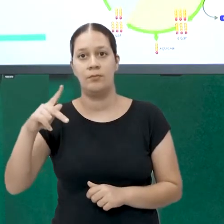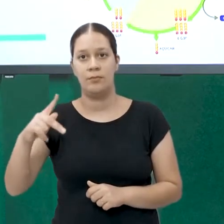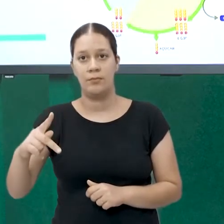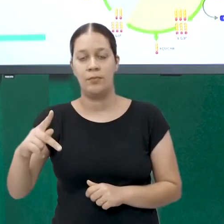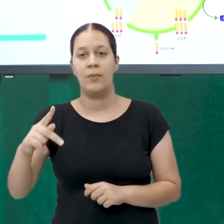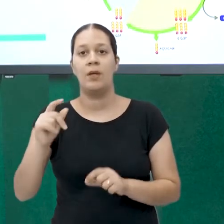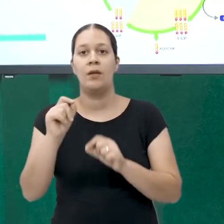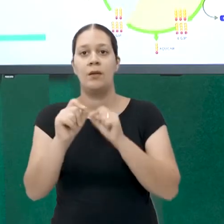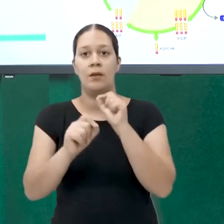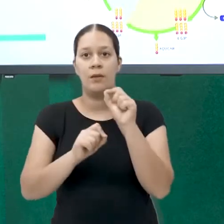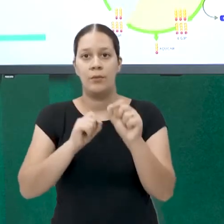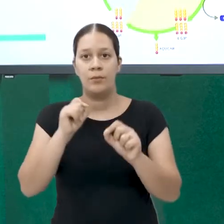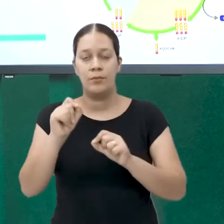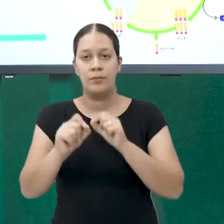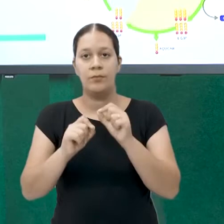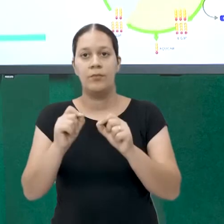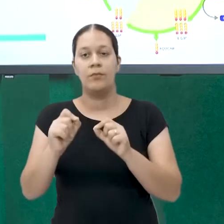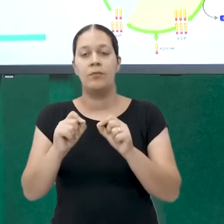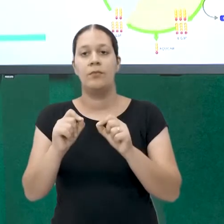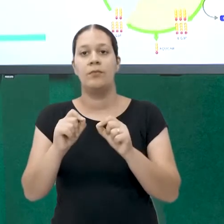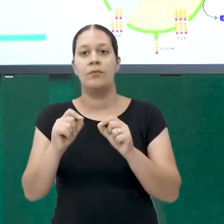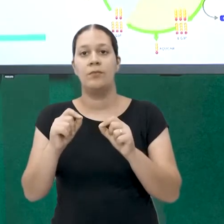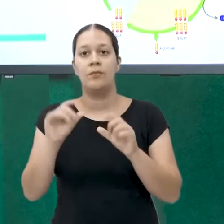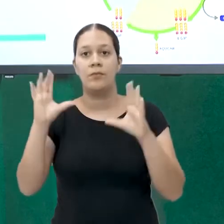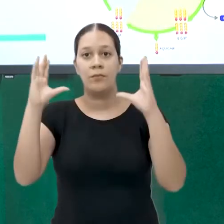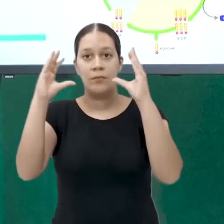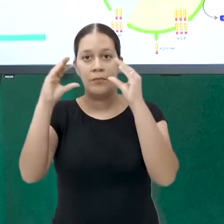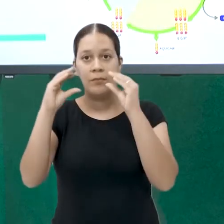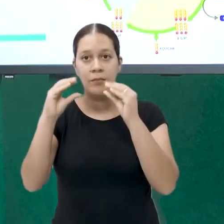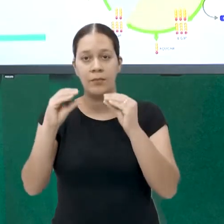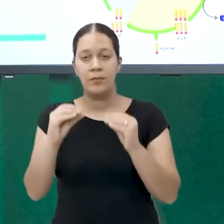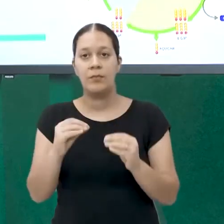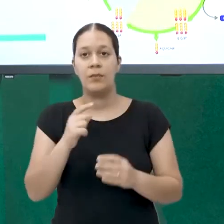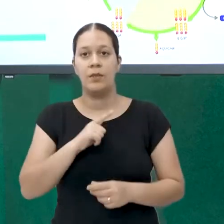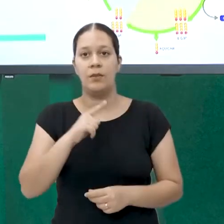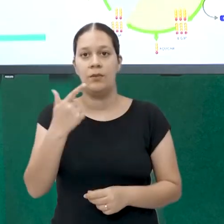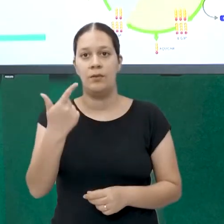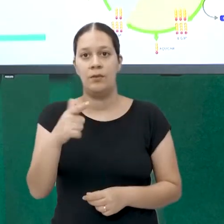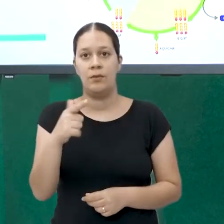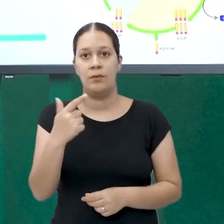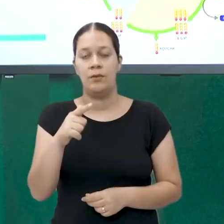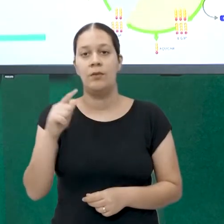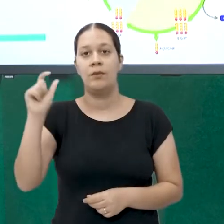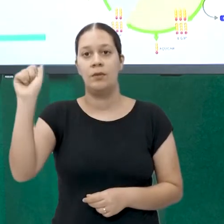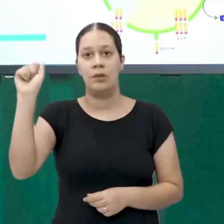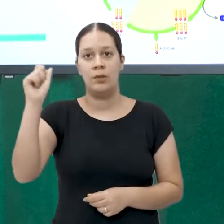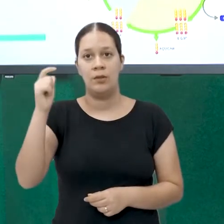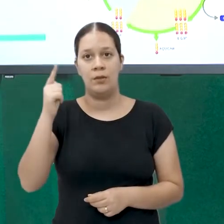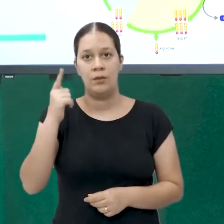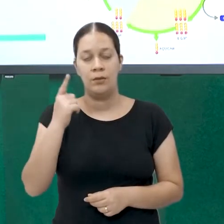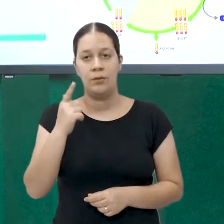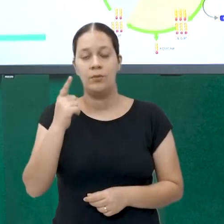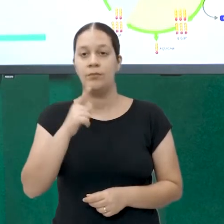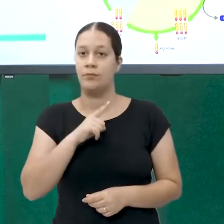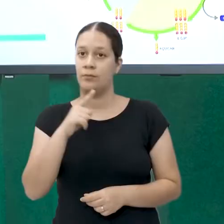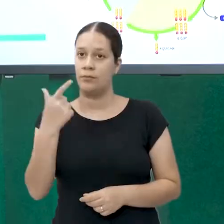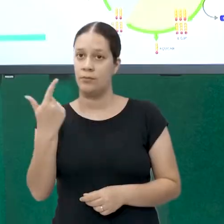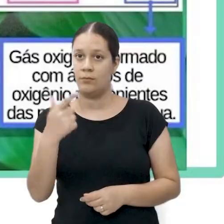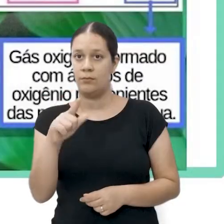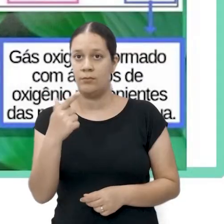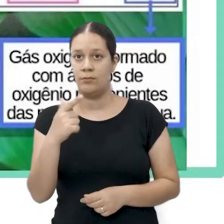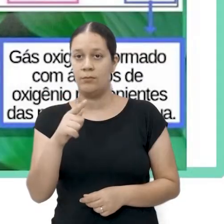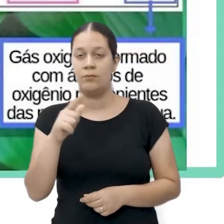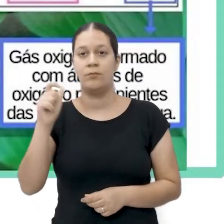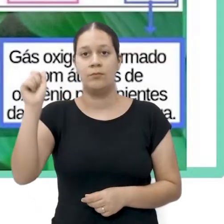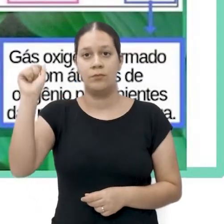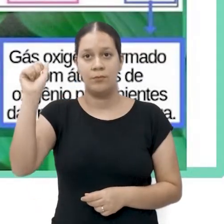ATP, tá? Para quê? Para que à noite, na hora que você não tenha luz, agora sim, já que eu não